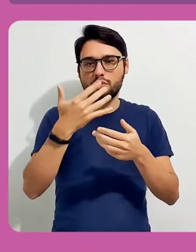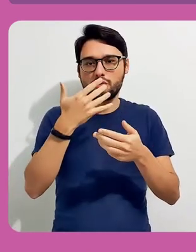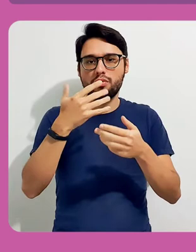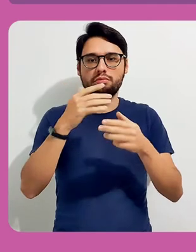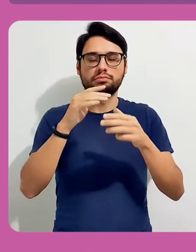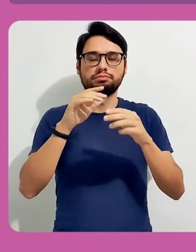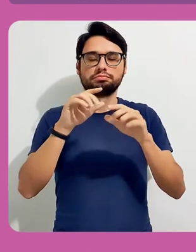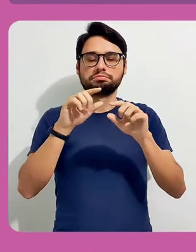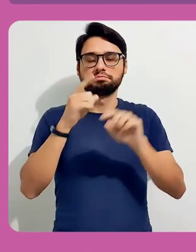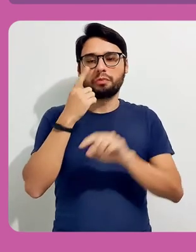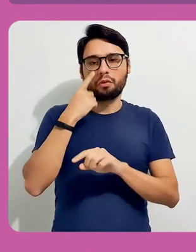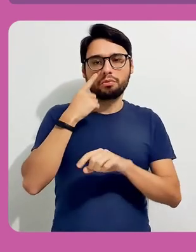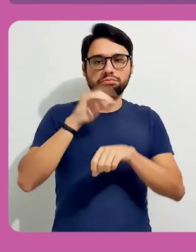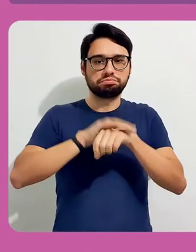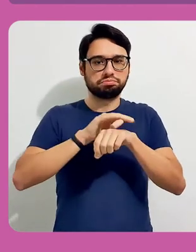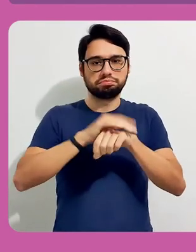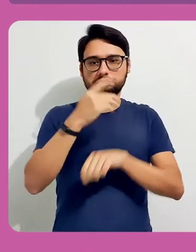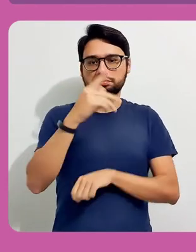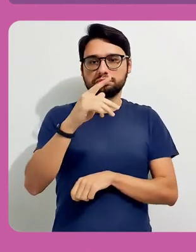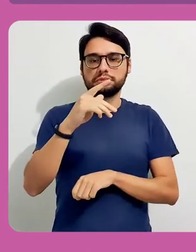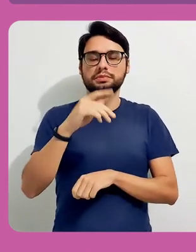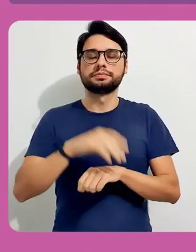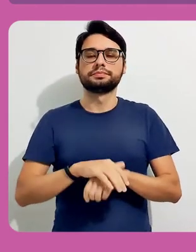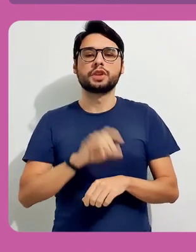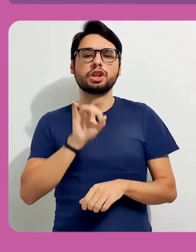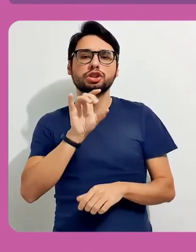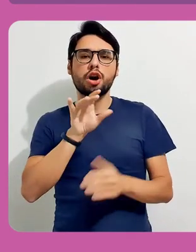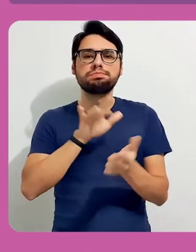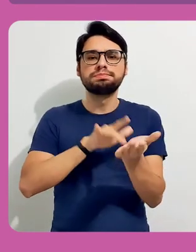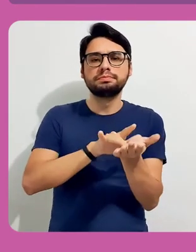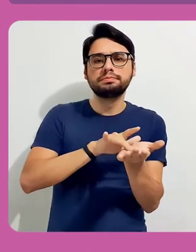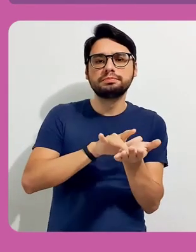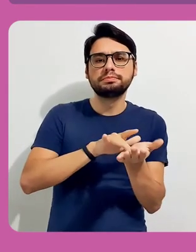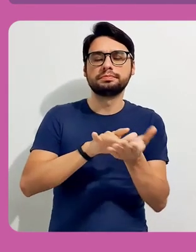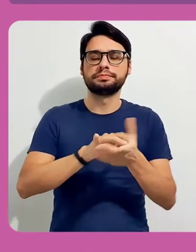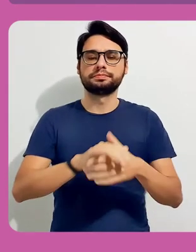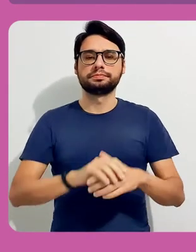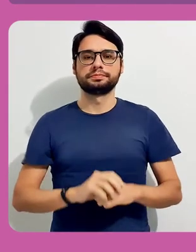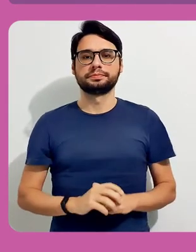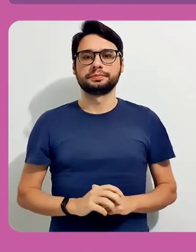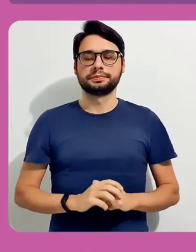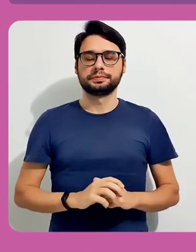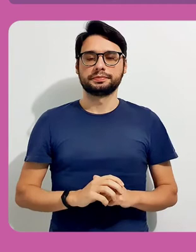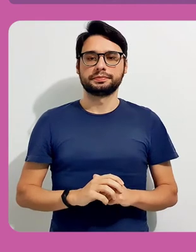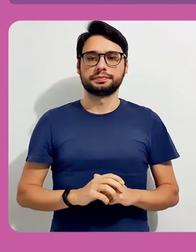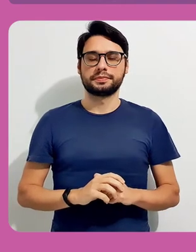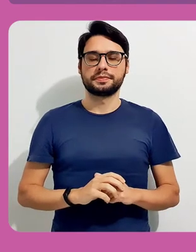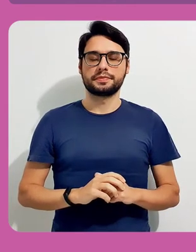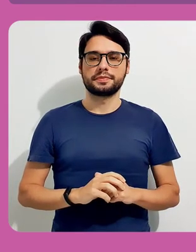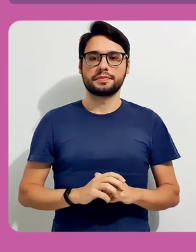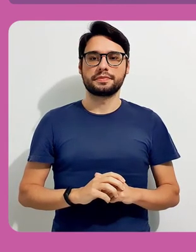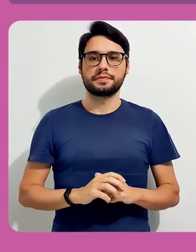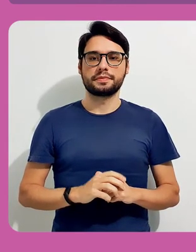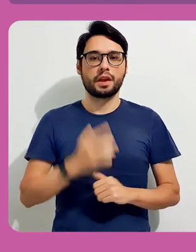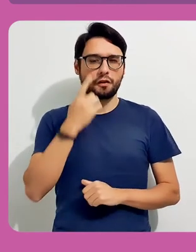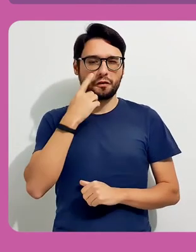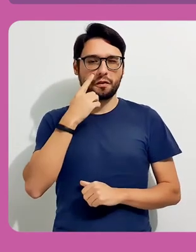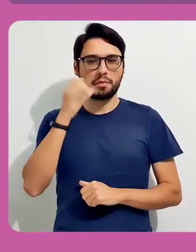marcadas, né? E assim vai. Vou pegar aqui um pedaço que tem uma